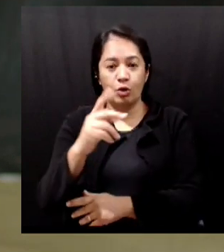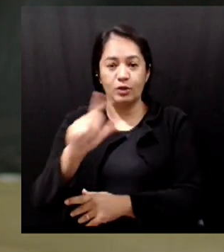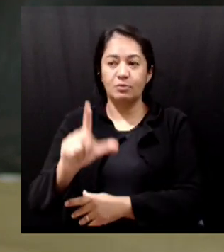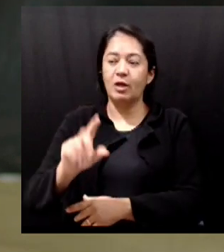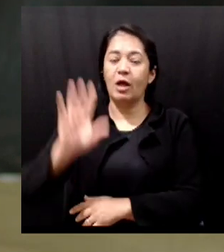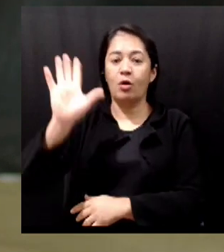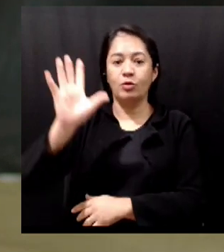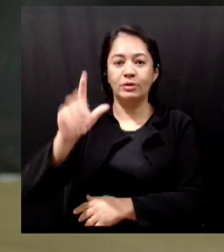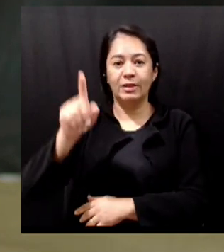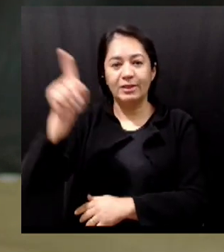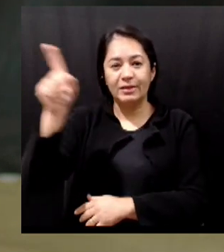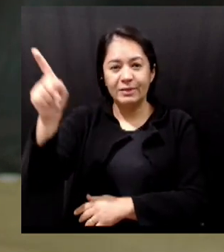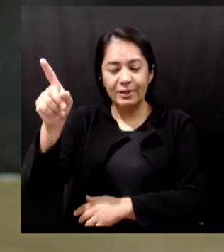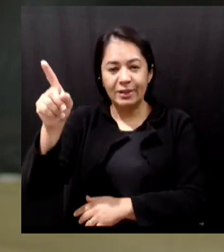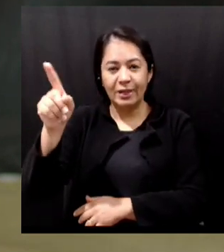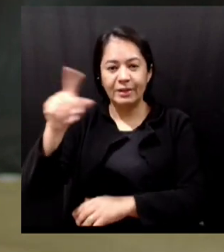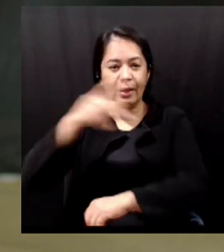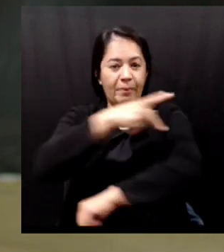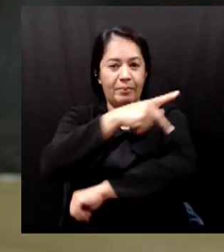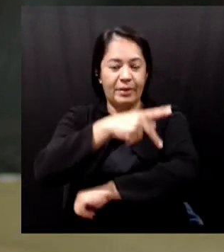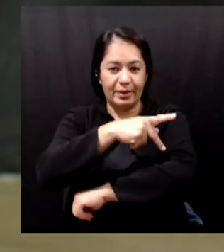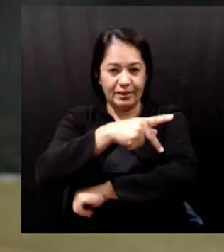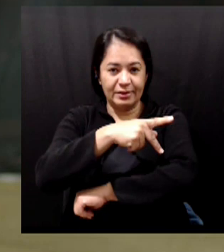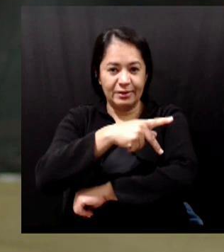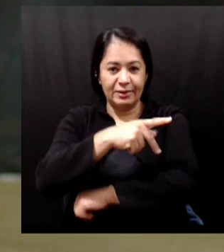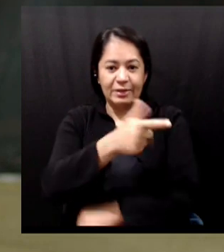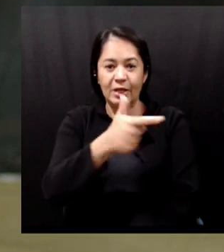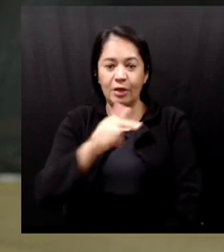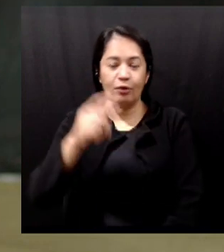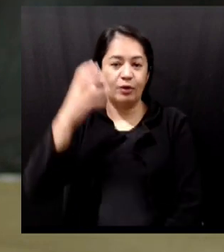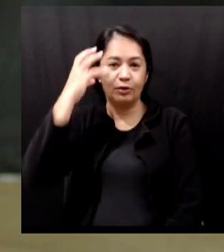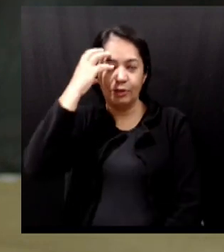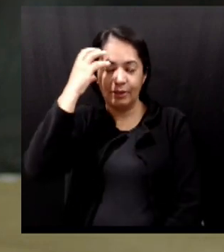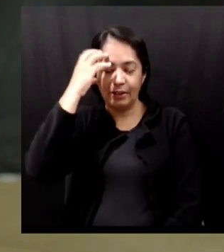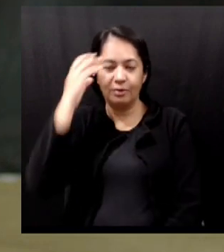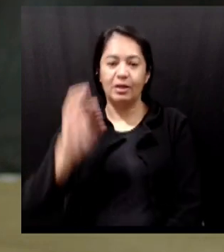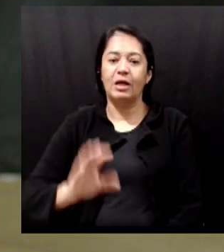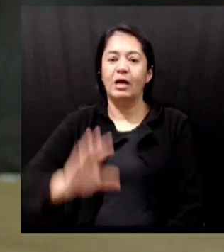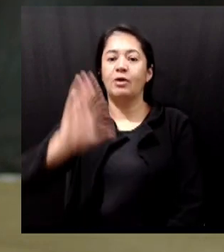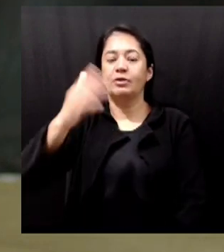tá? Hoje, as ações operacionais acontecem a partir das 5 da